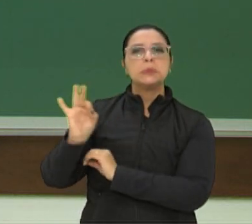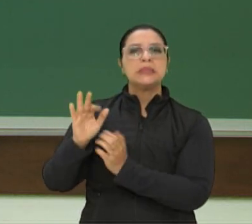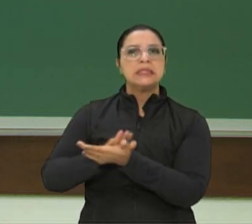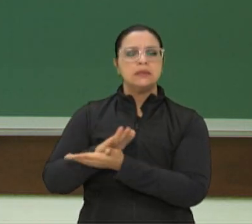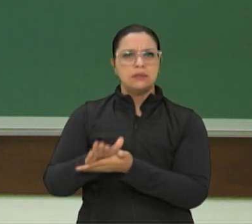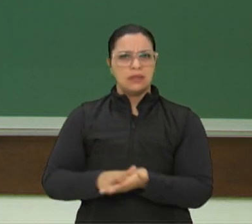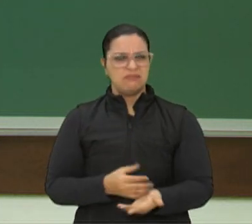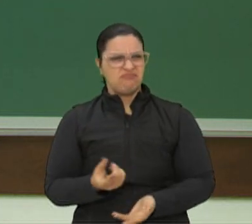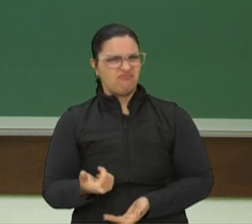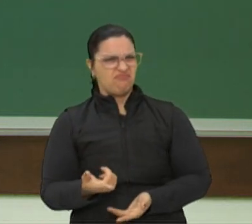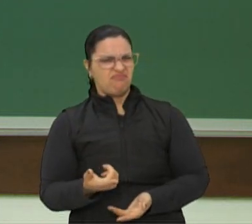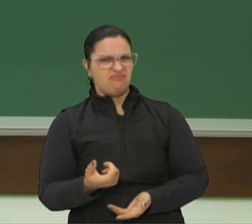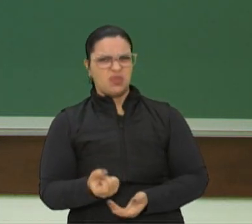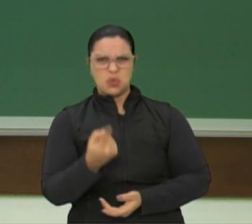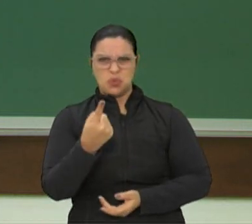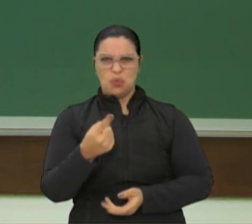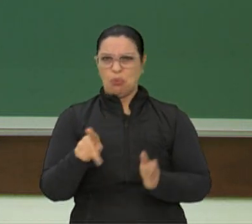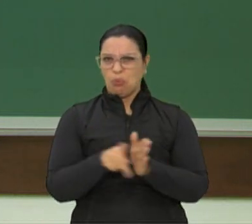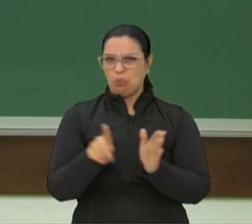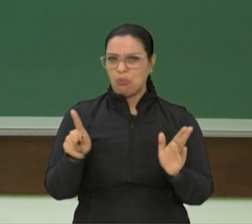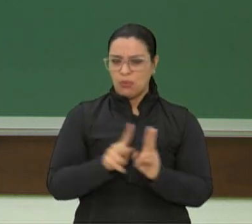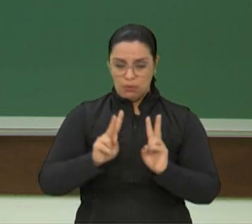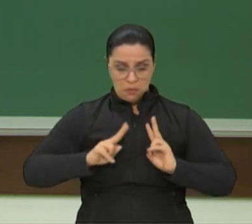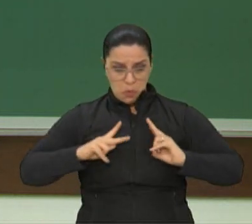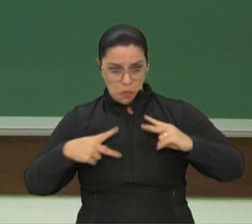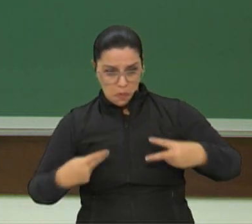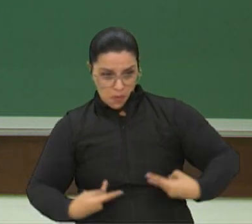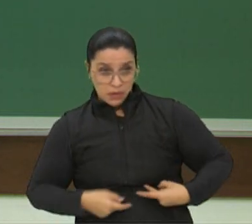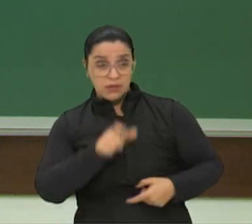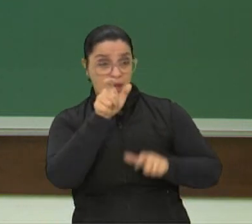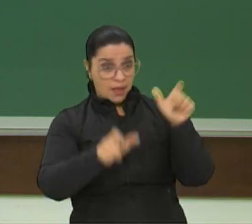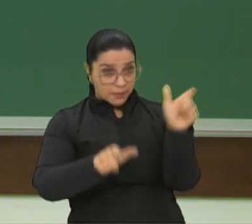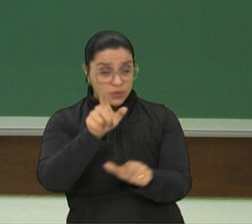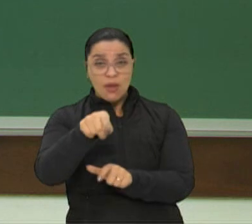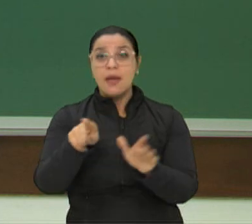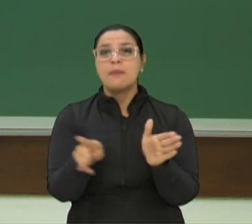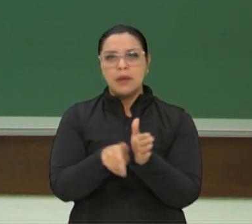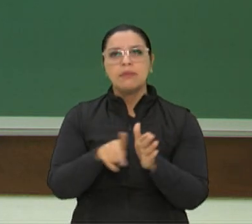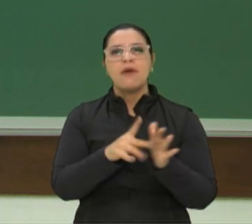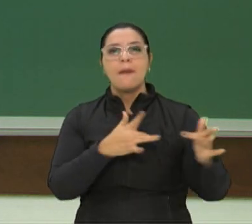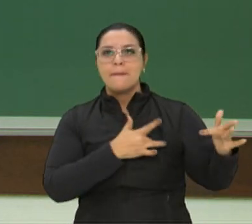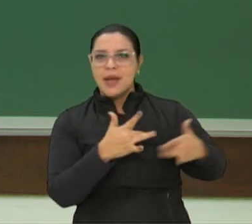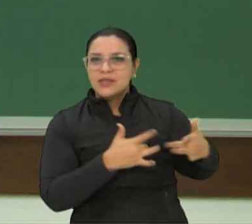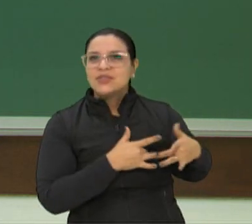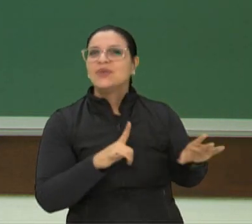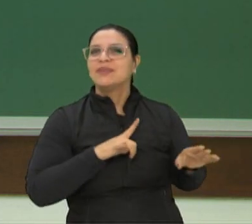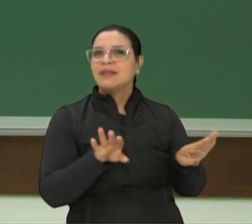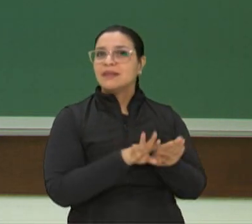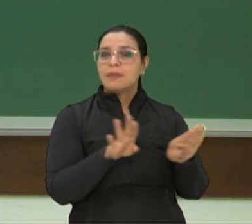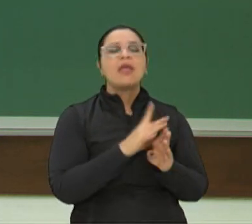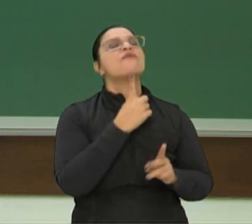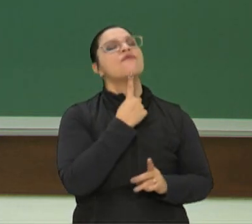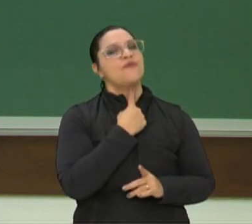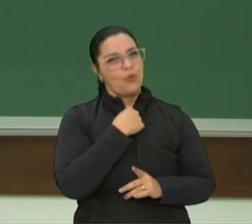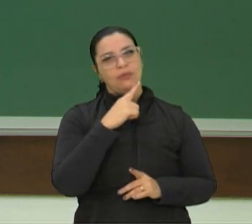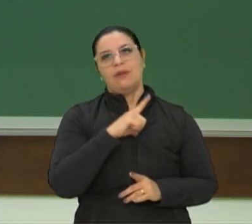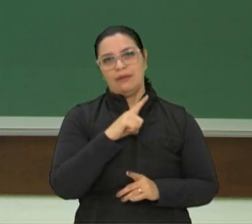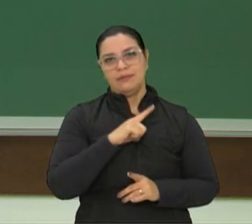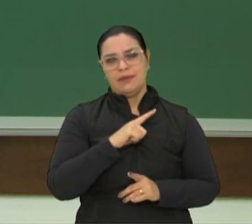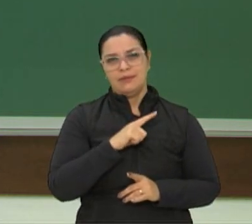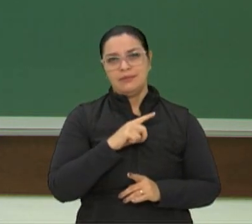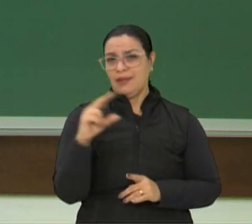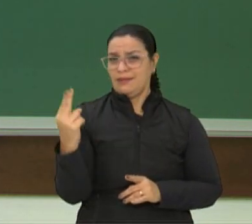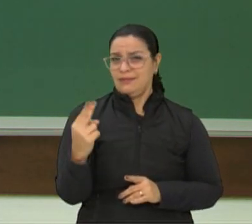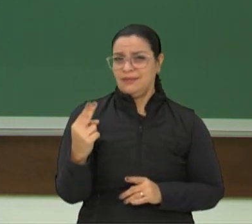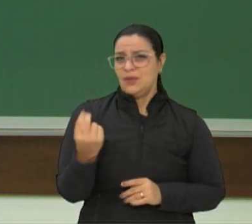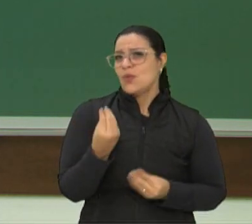né? Fruto da natureza humana. Significa que se é ser humano, vai ter paixão, vai ter vontade, né? Não tem